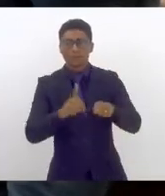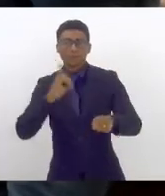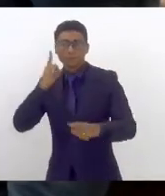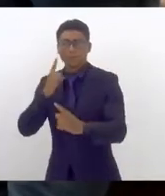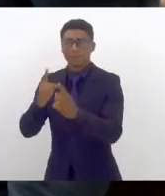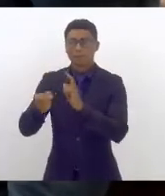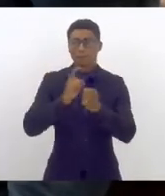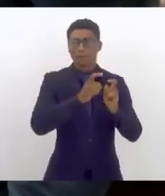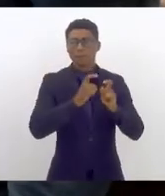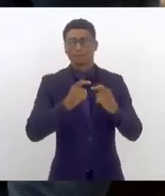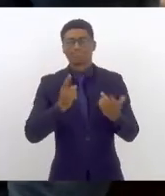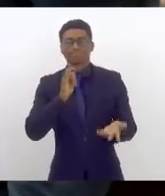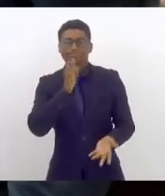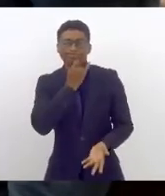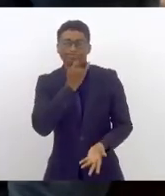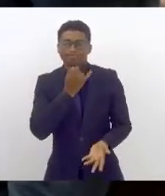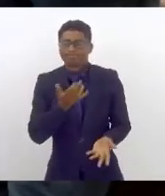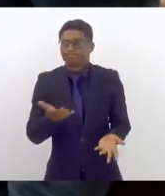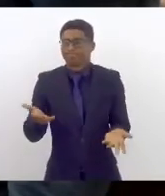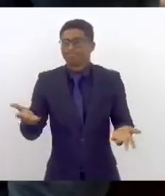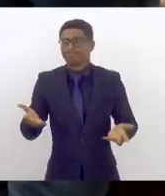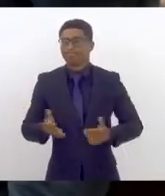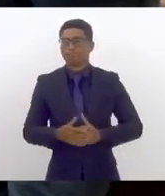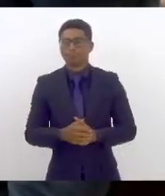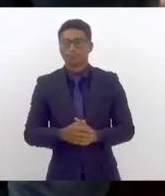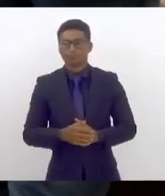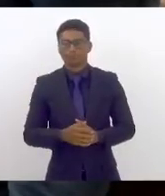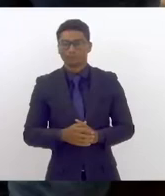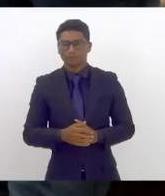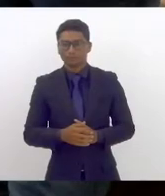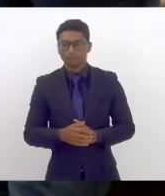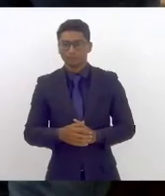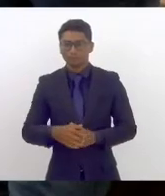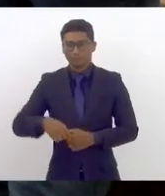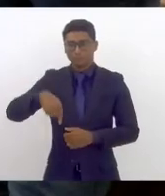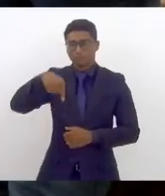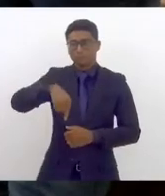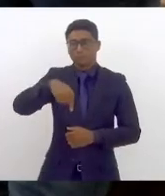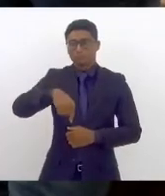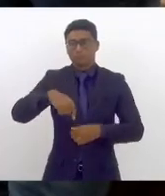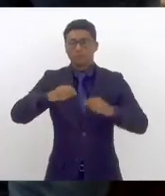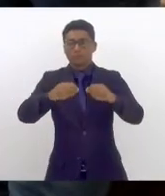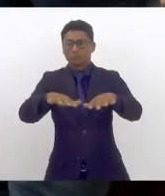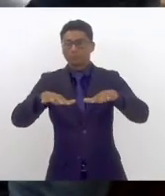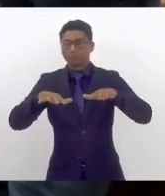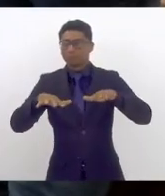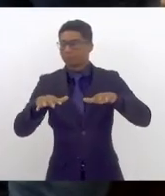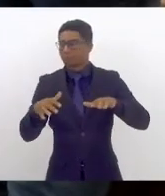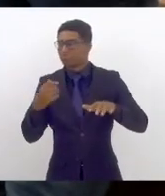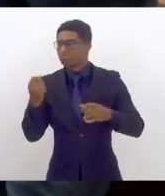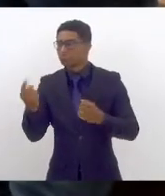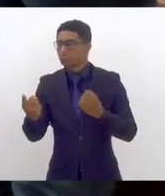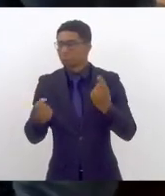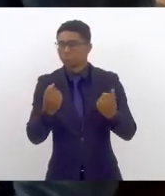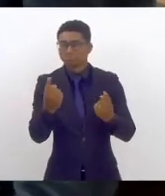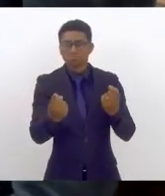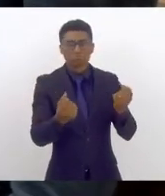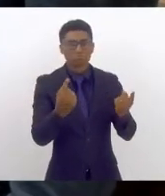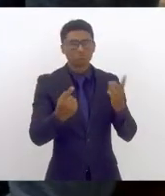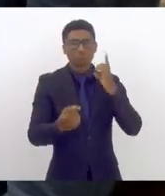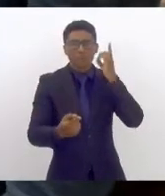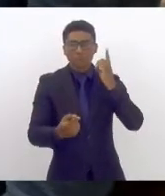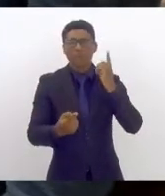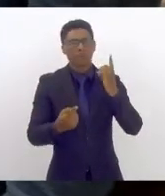deputados infelizmente é um cenário onde há um esvaziamento desse espaço da casa a deputados aqui muito